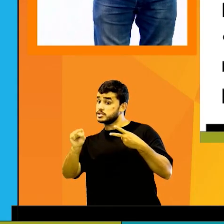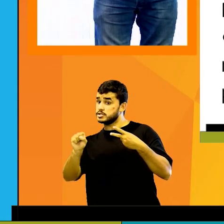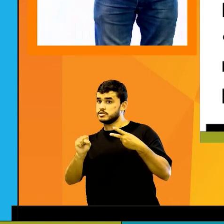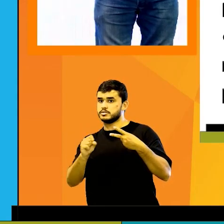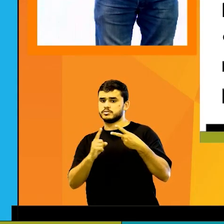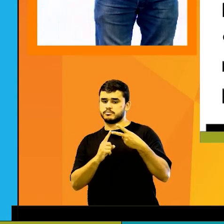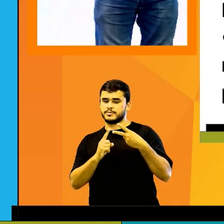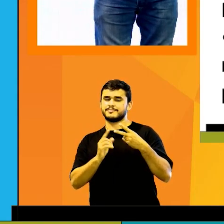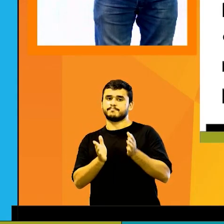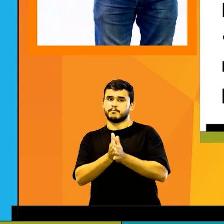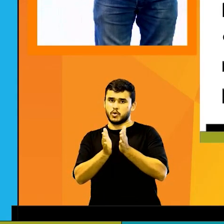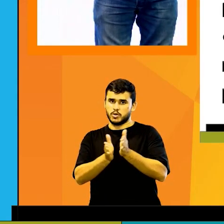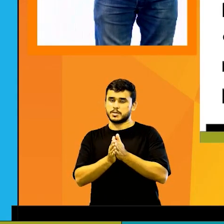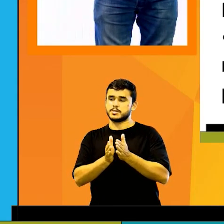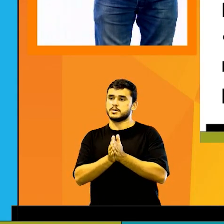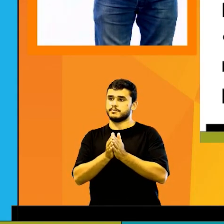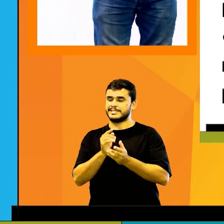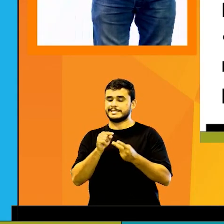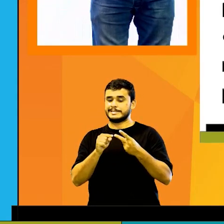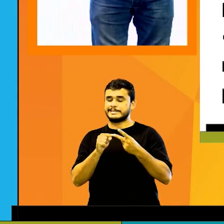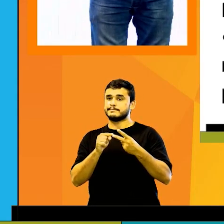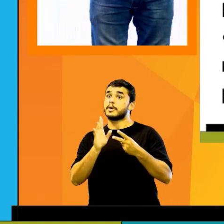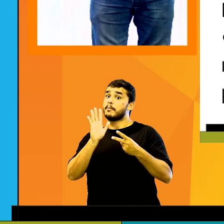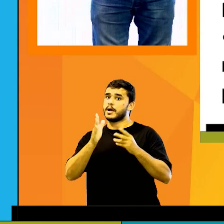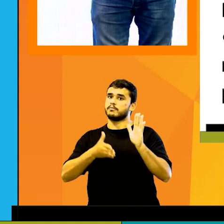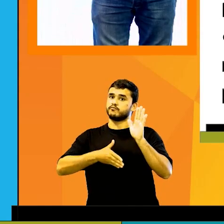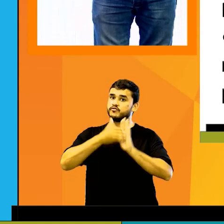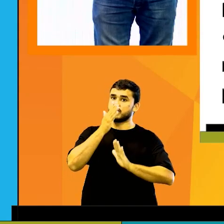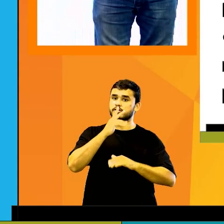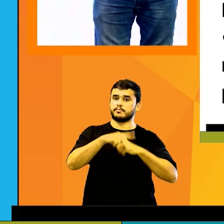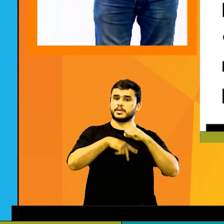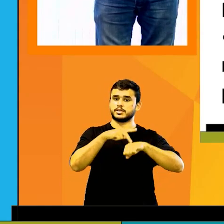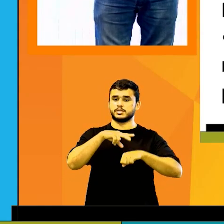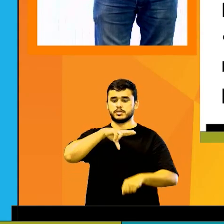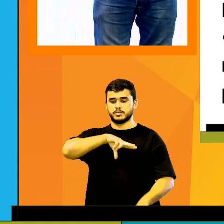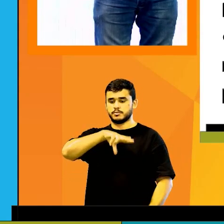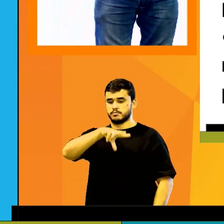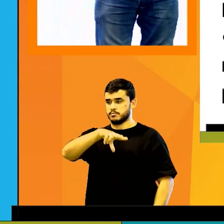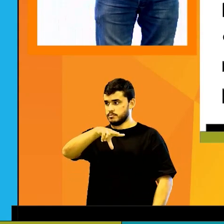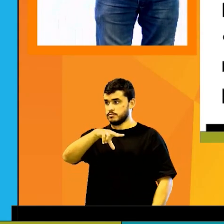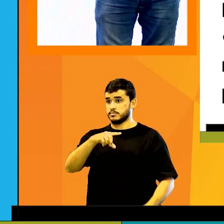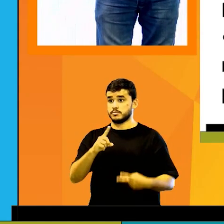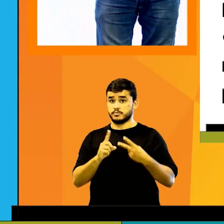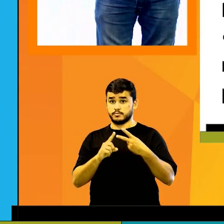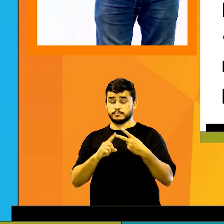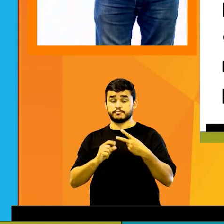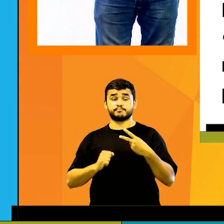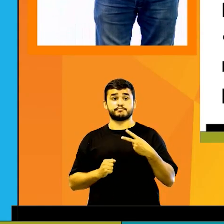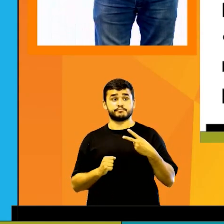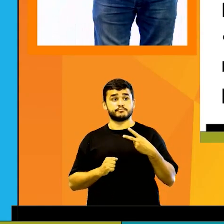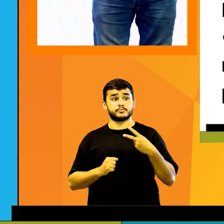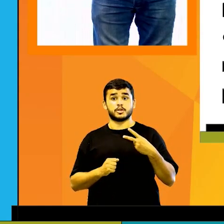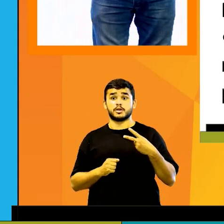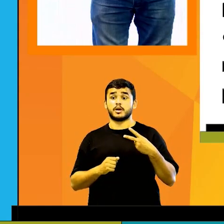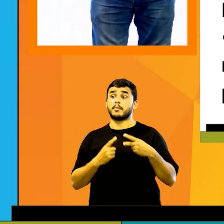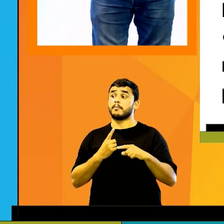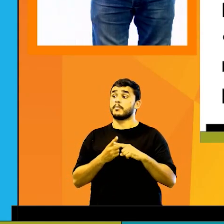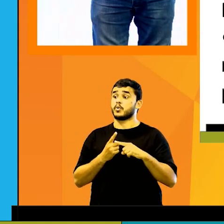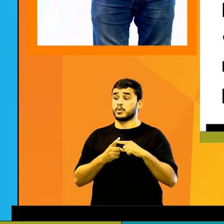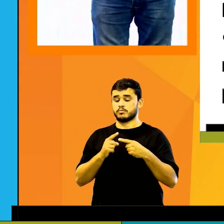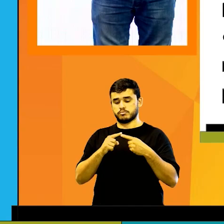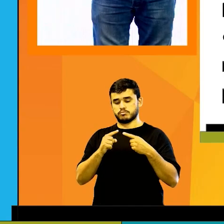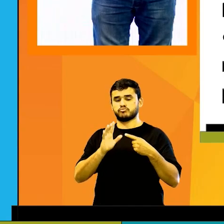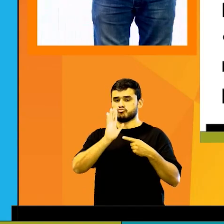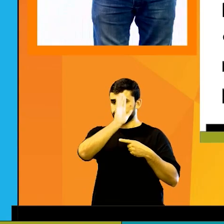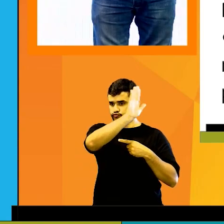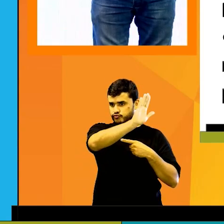a duras penas o pai conseguiu financiar a viagem dele para Portugal, o pai que era português. Então o Gonçalves de Magalhães já estava